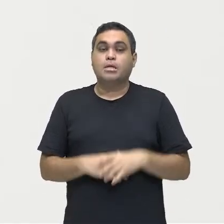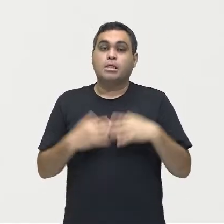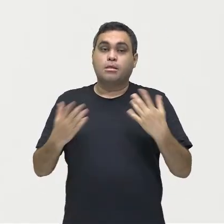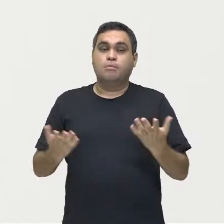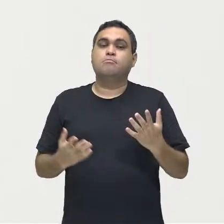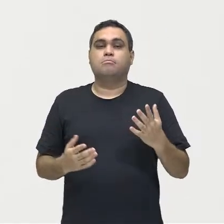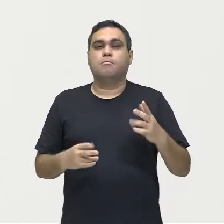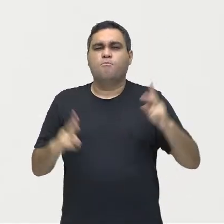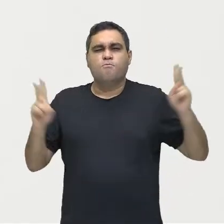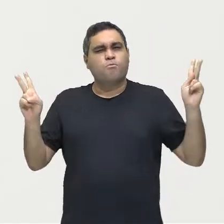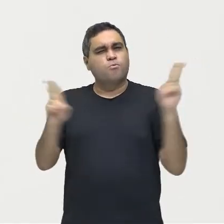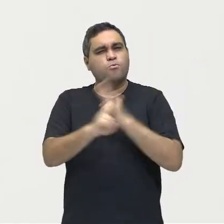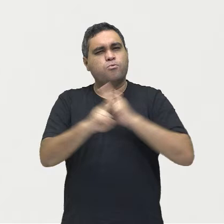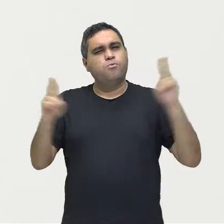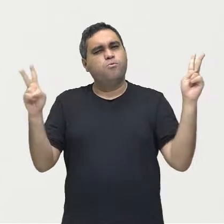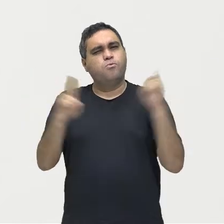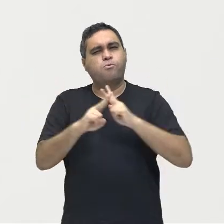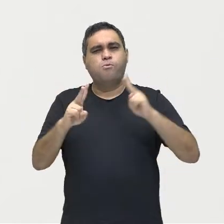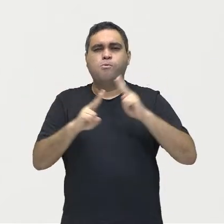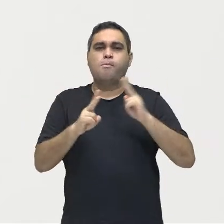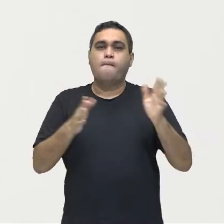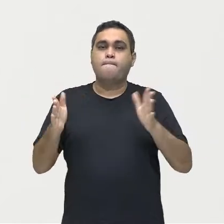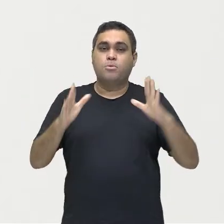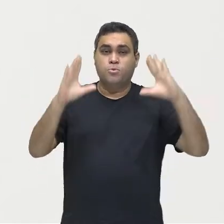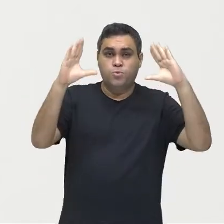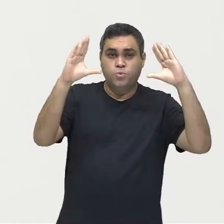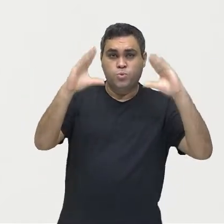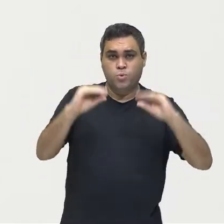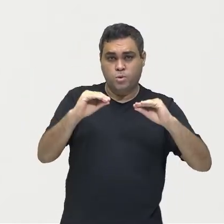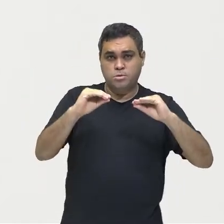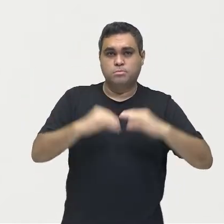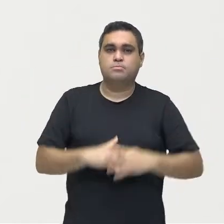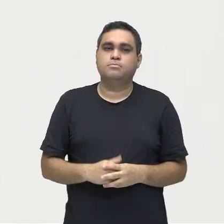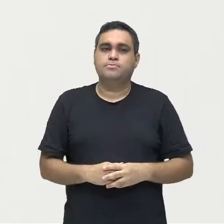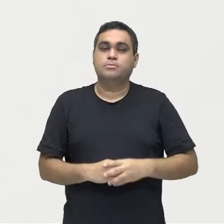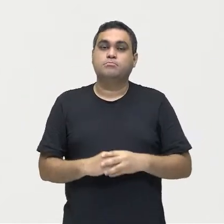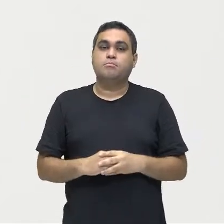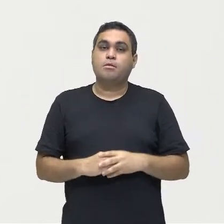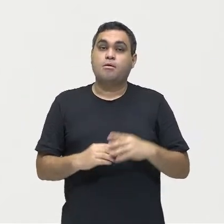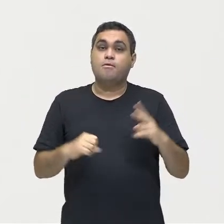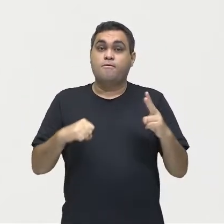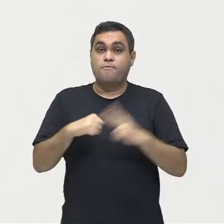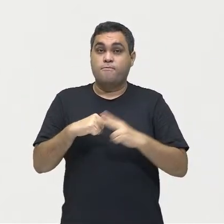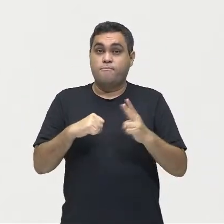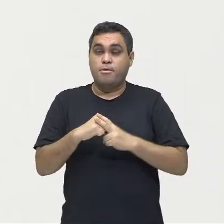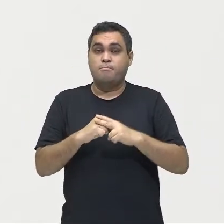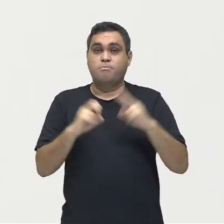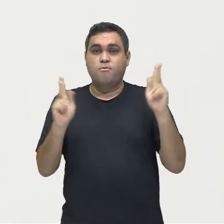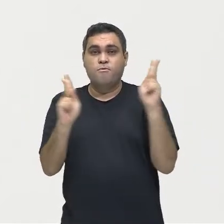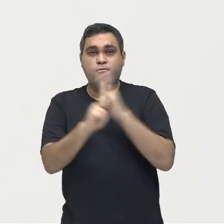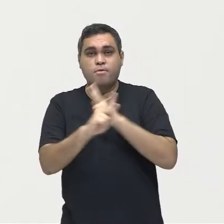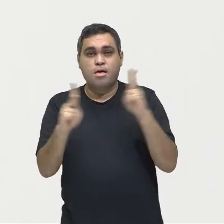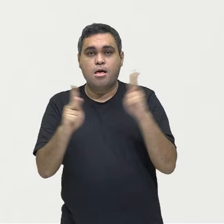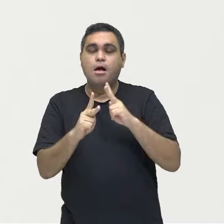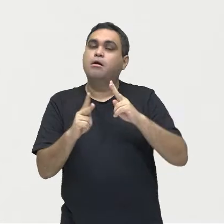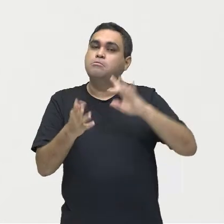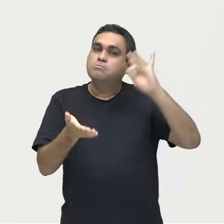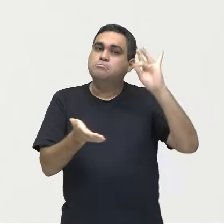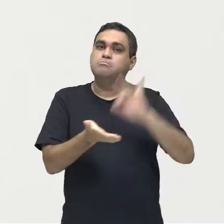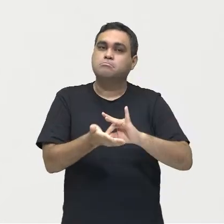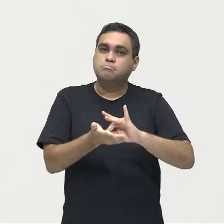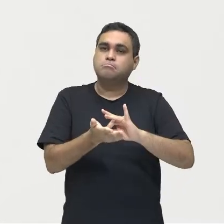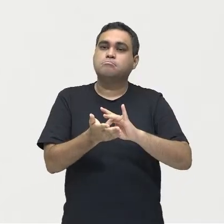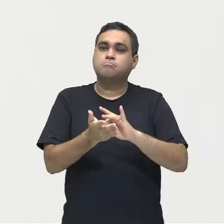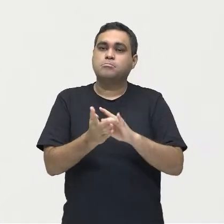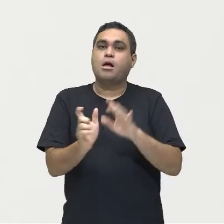Ventou muito durante a noite. O verbo ventar está no seu sentido denotativo, está no seu sentido